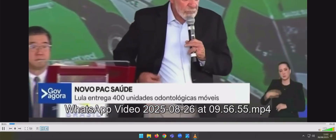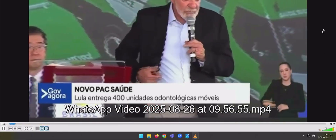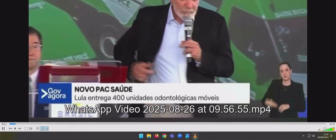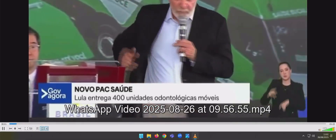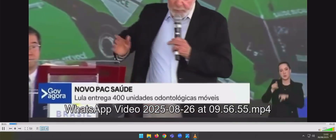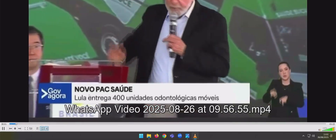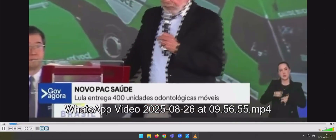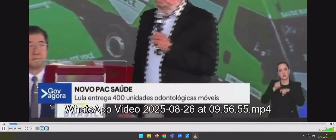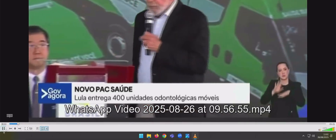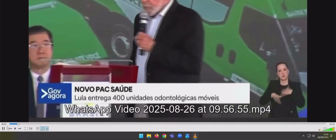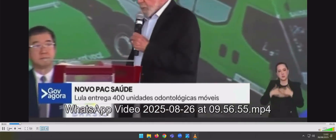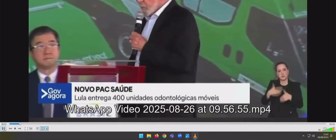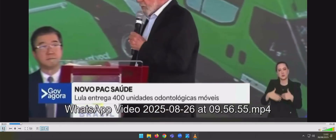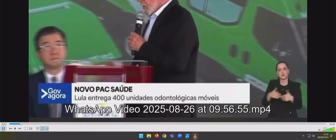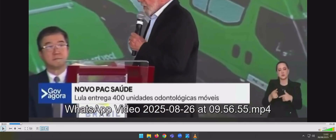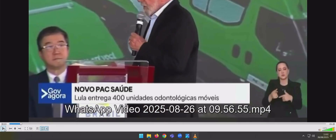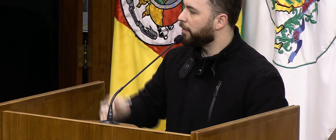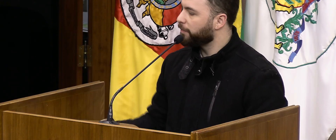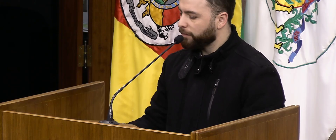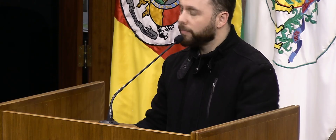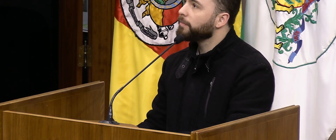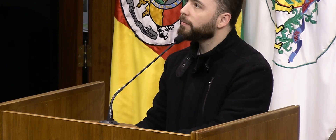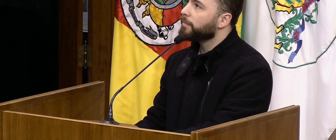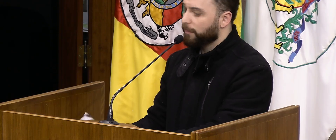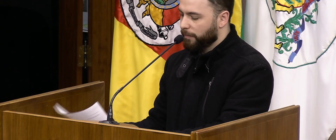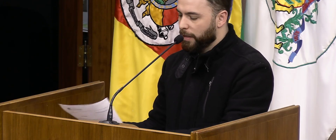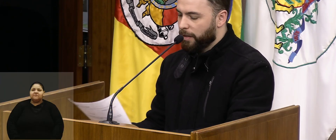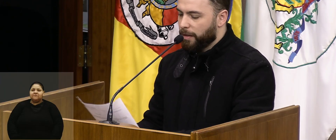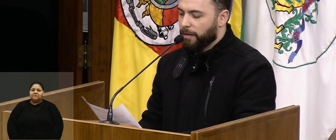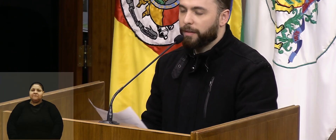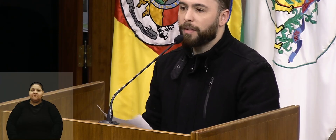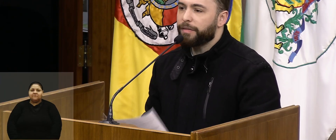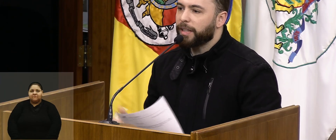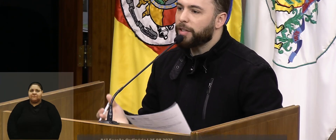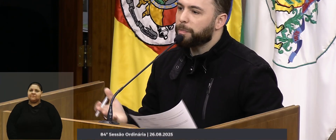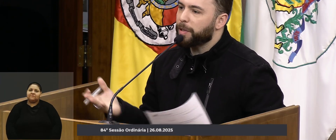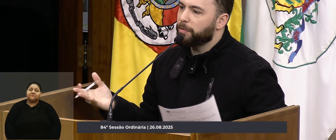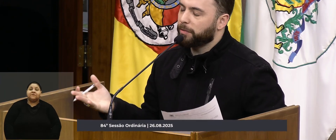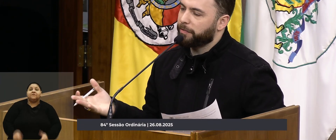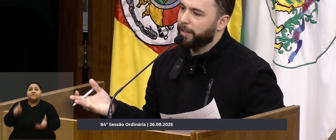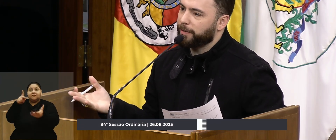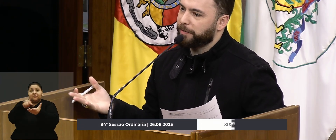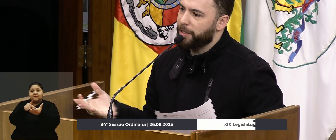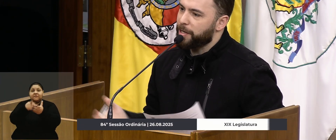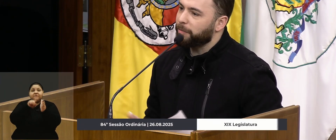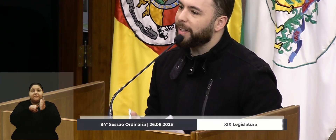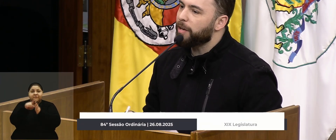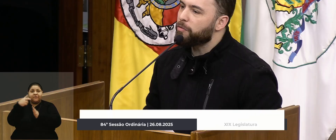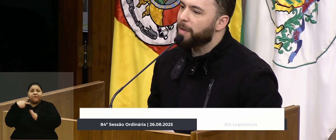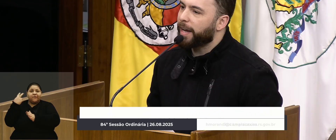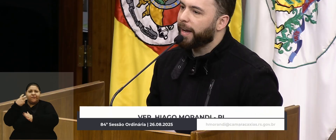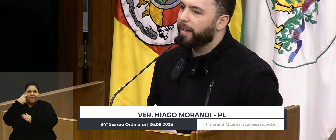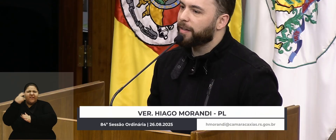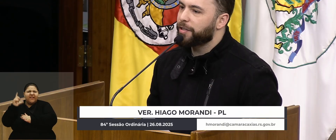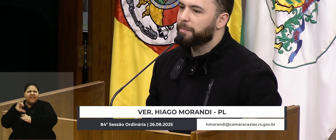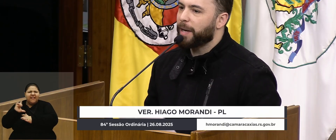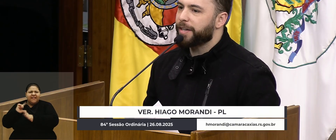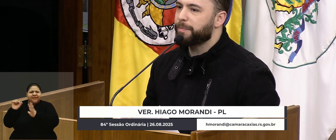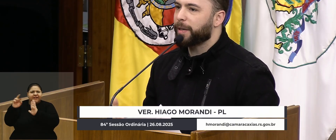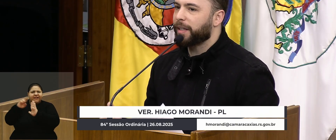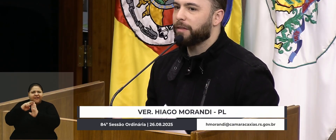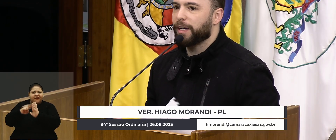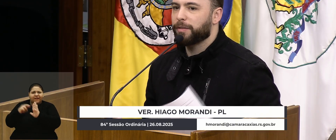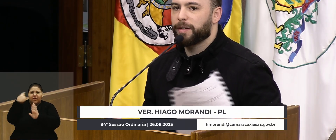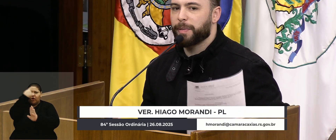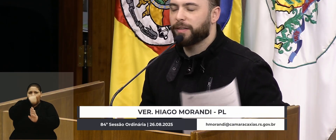Ministro do Desenvolvimento Agrário, Paulo. É isso aí. Na verdade, eu pergunto, vereador Fantinel, tem alguma regra de